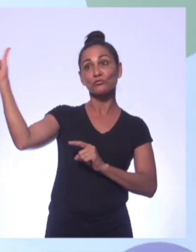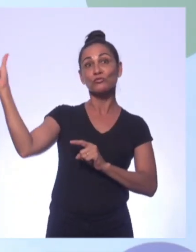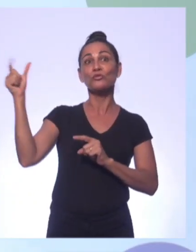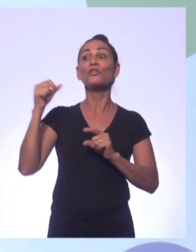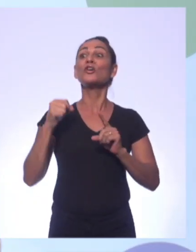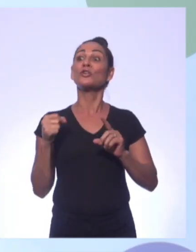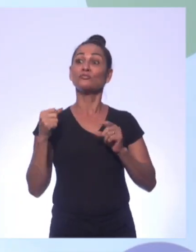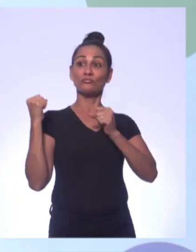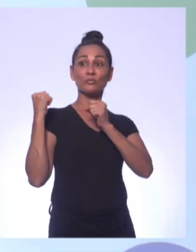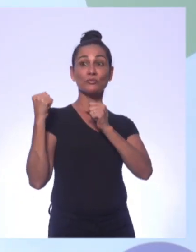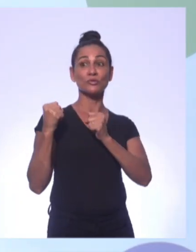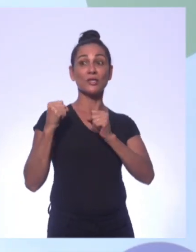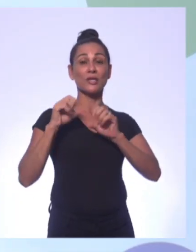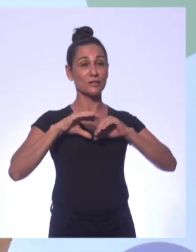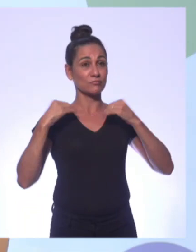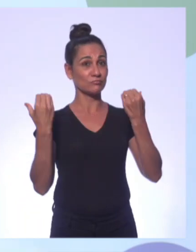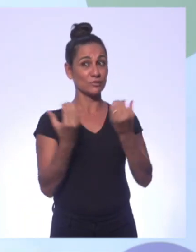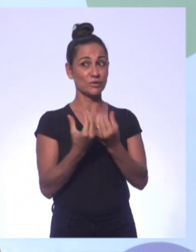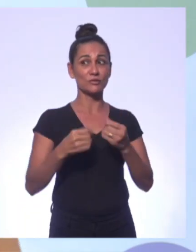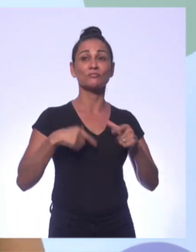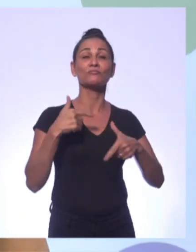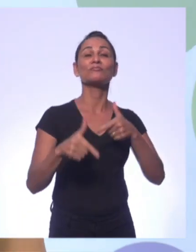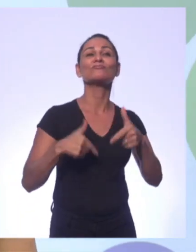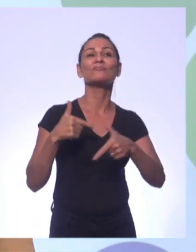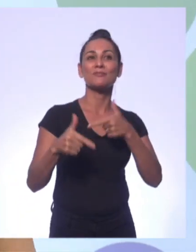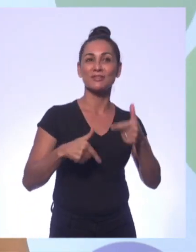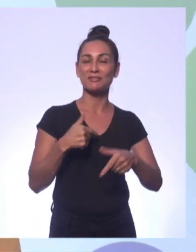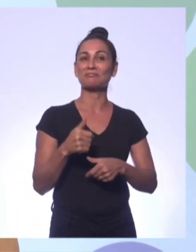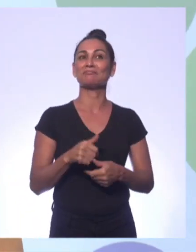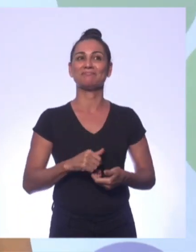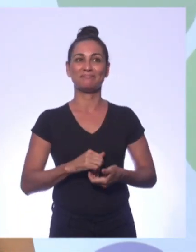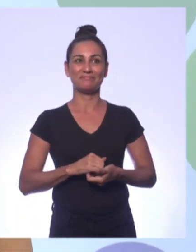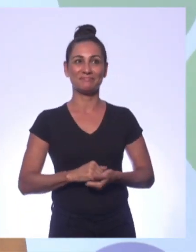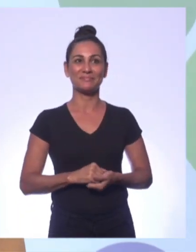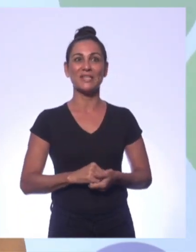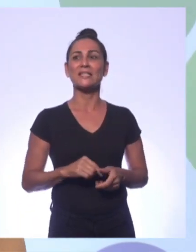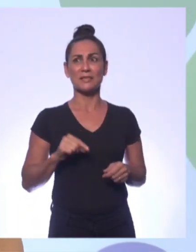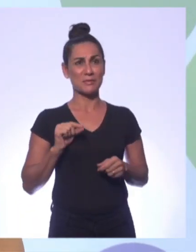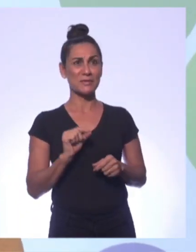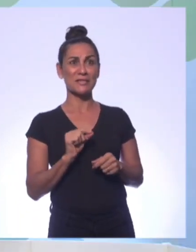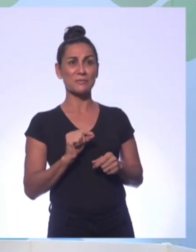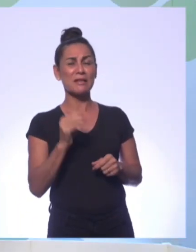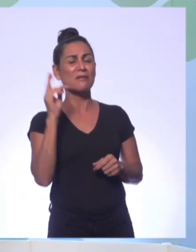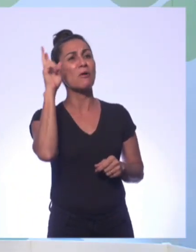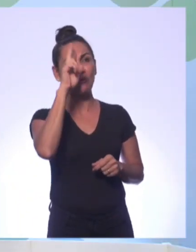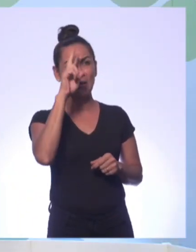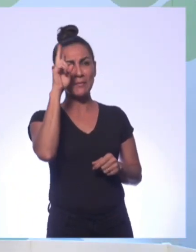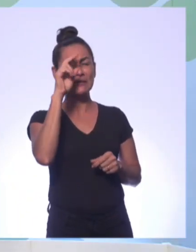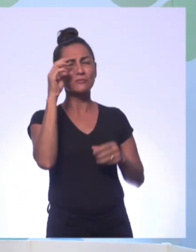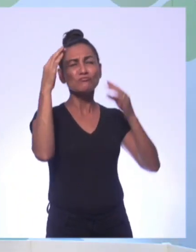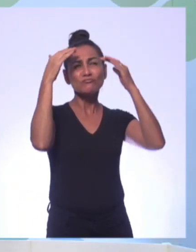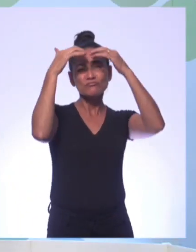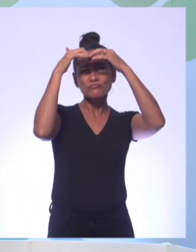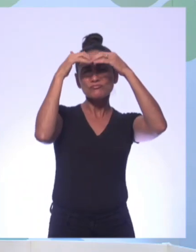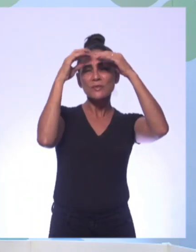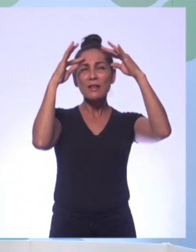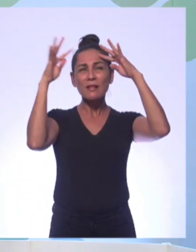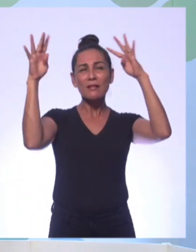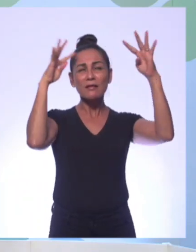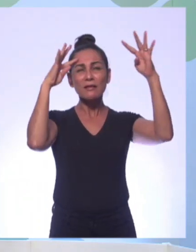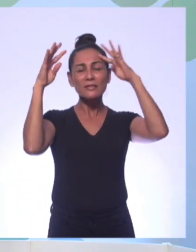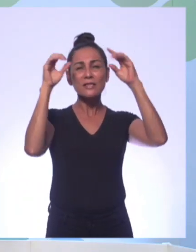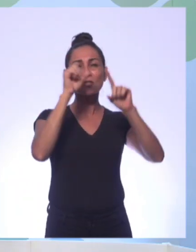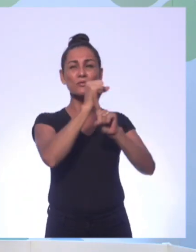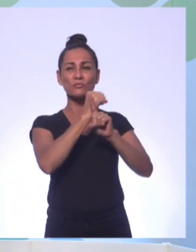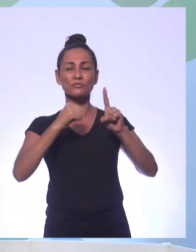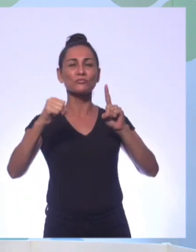cidadania e no trabalho. E, ó, essa aula tá babadeira, babadeira. Tá babadeira porque eles vão lembrar, eles vão pensar sobre socialização e vamos fazer um